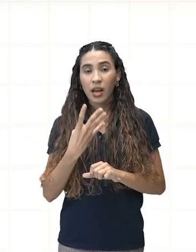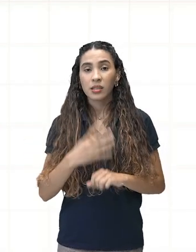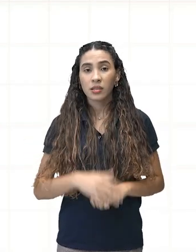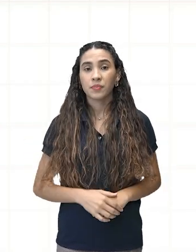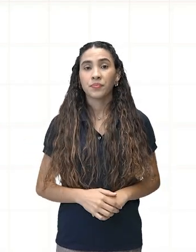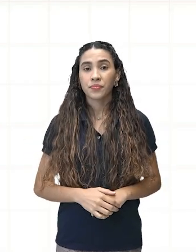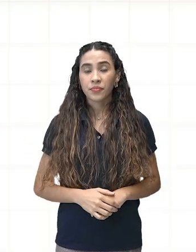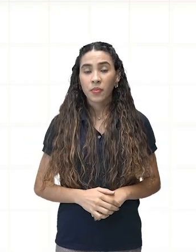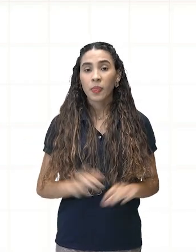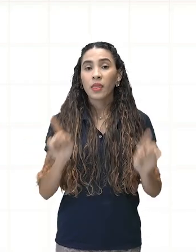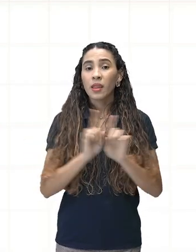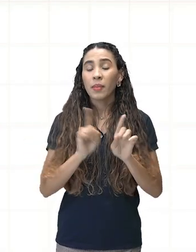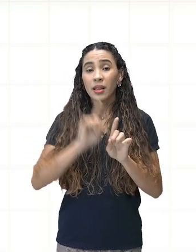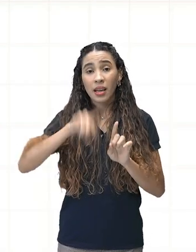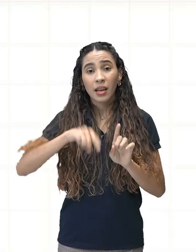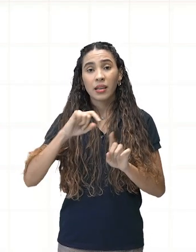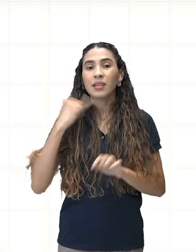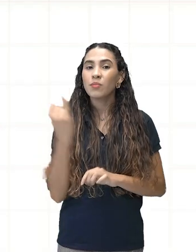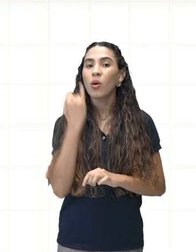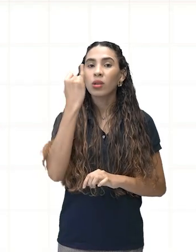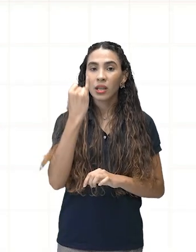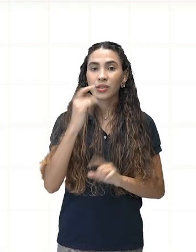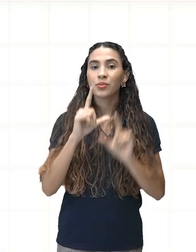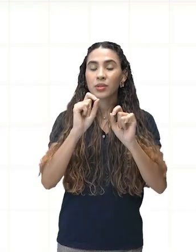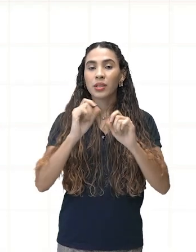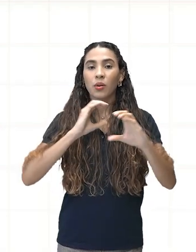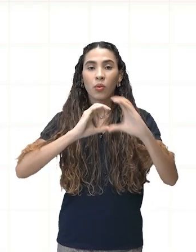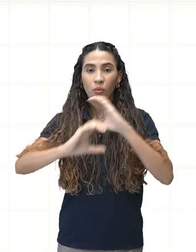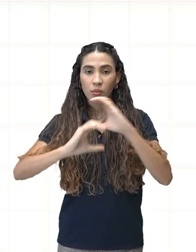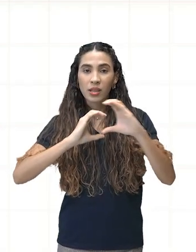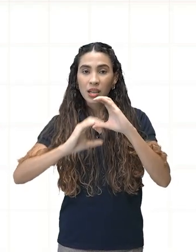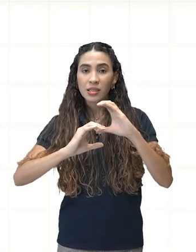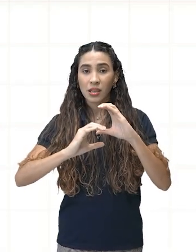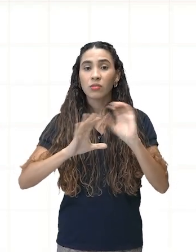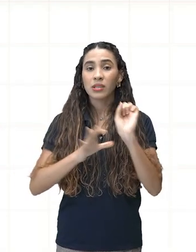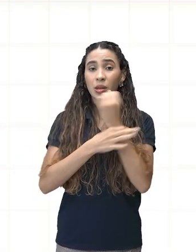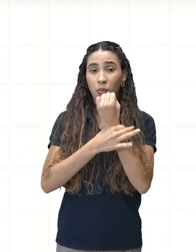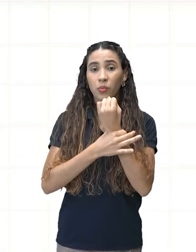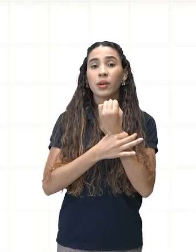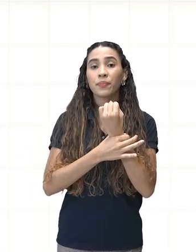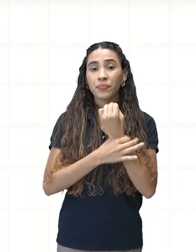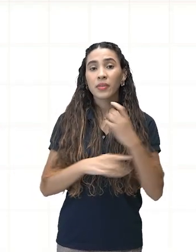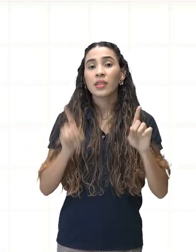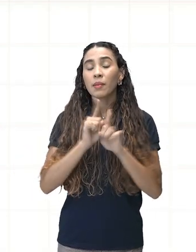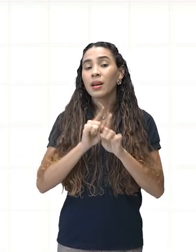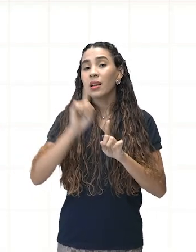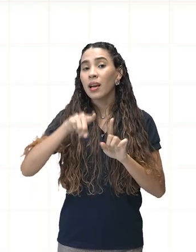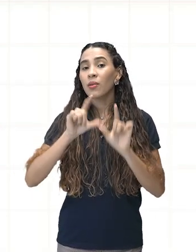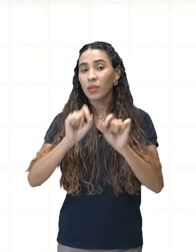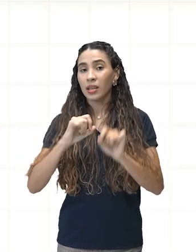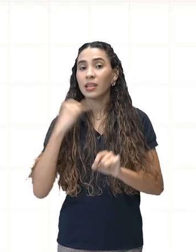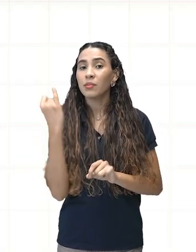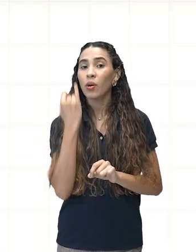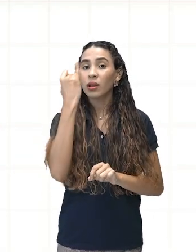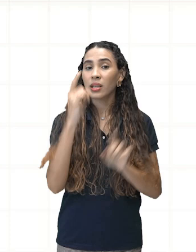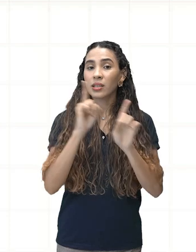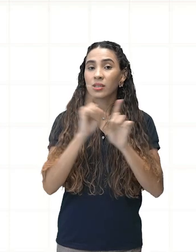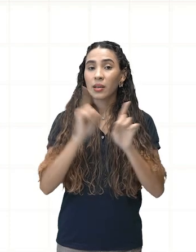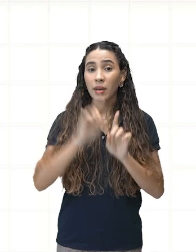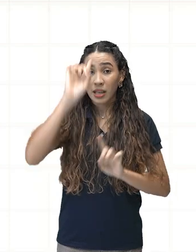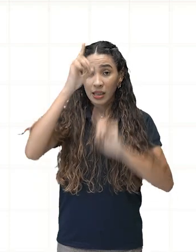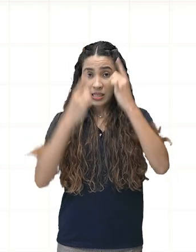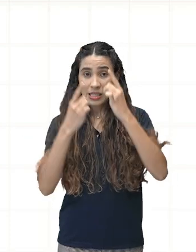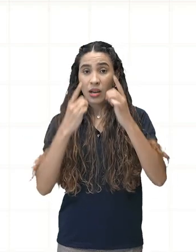números. Eles também são muito eficientes na comunicação eficaz. Eles são também importantes na tomada